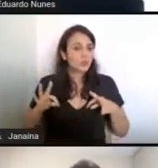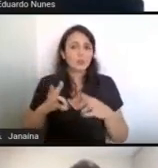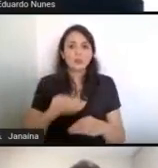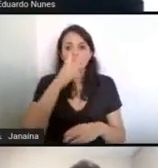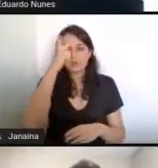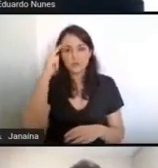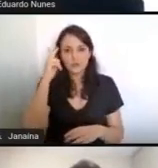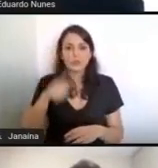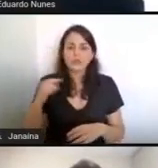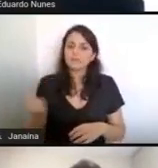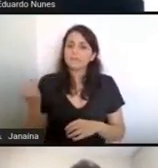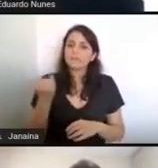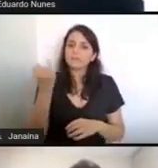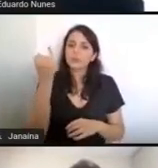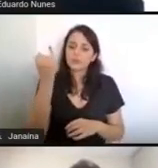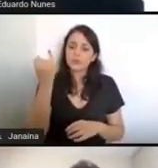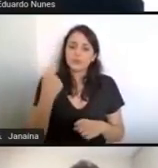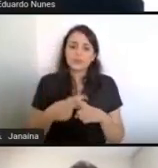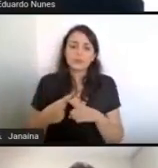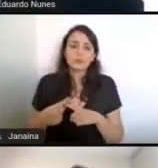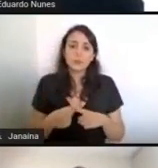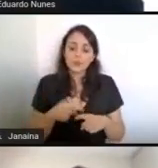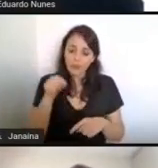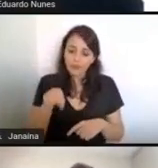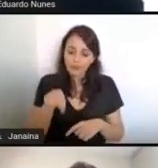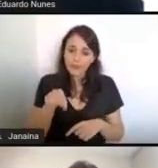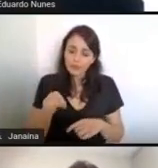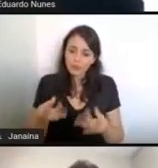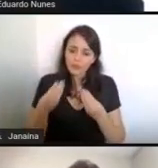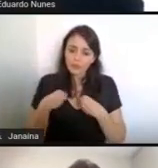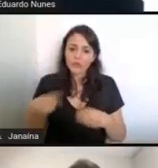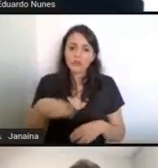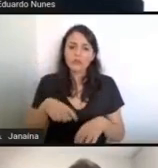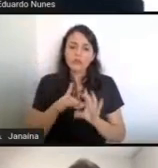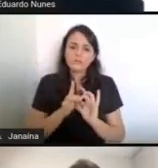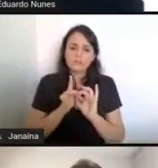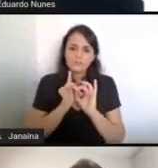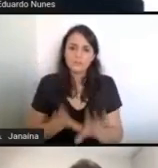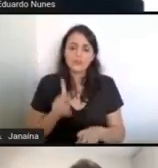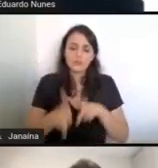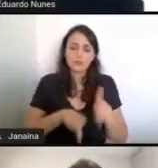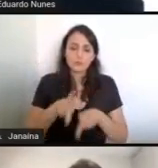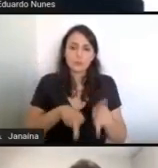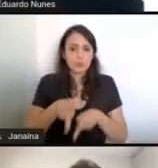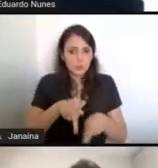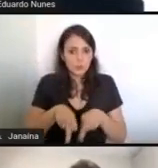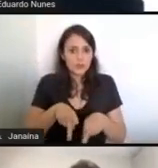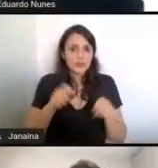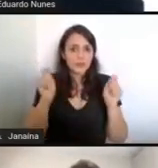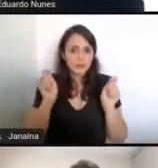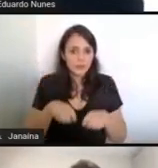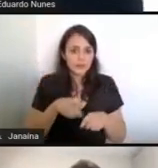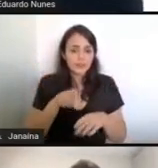porque esse paradigma é que realmente nos permite ter a população completamente coberta, né, por